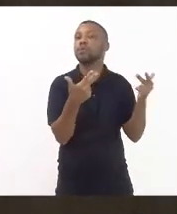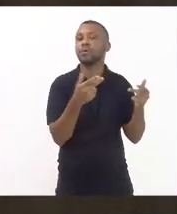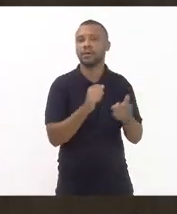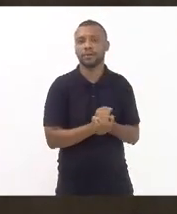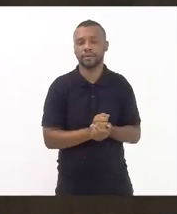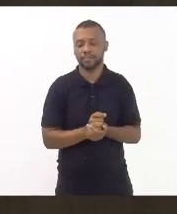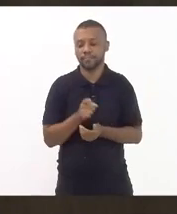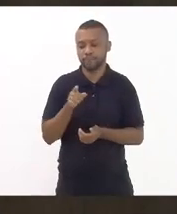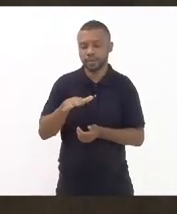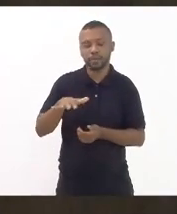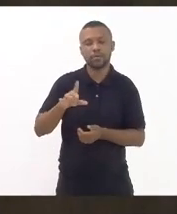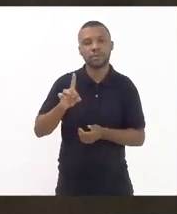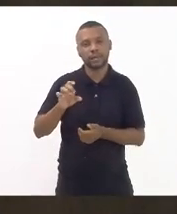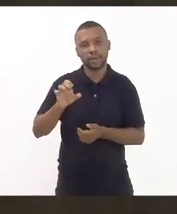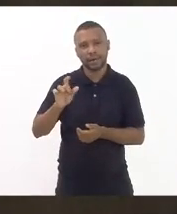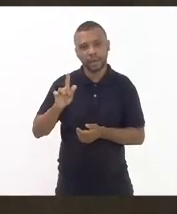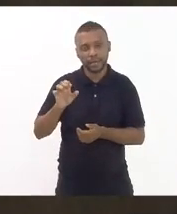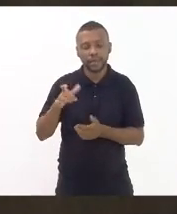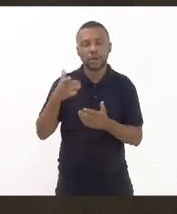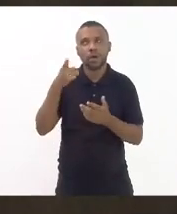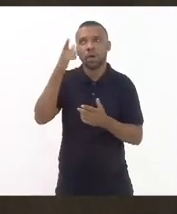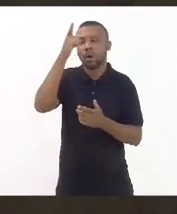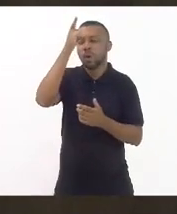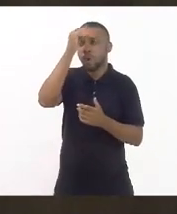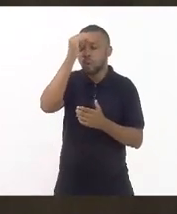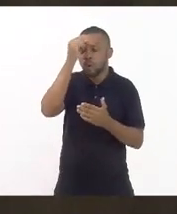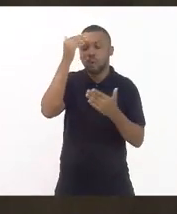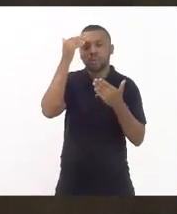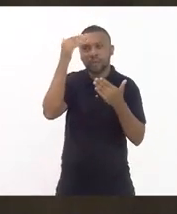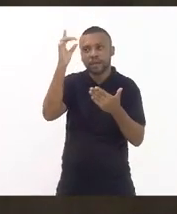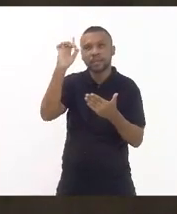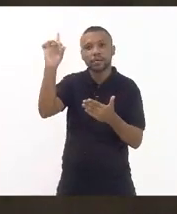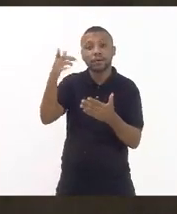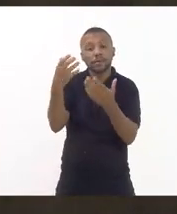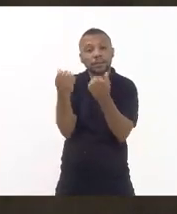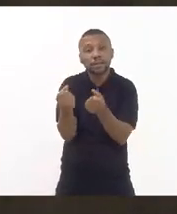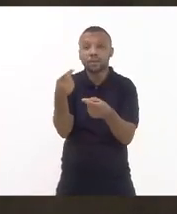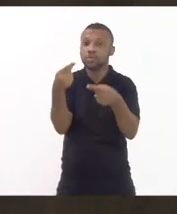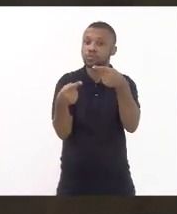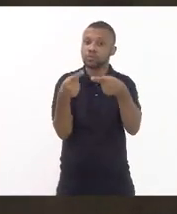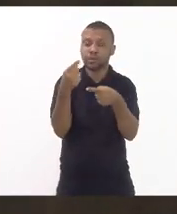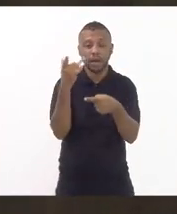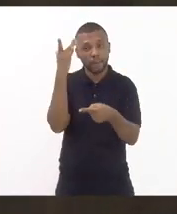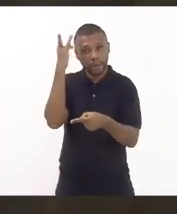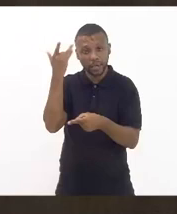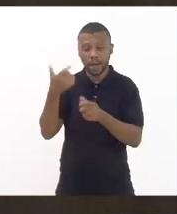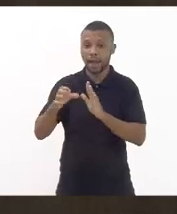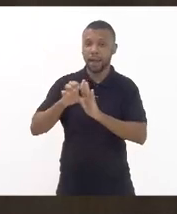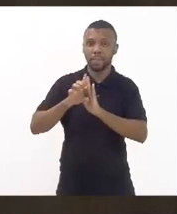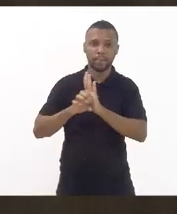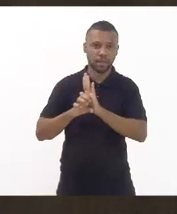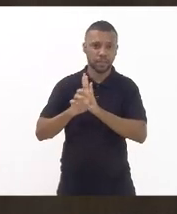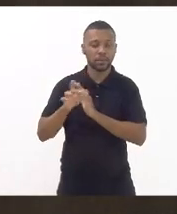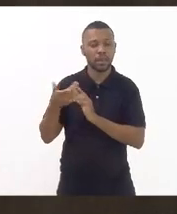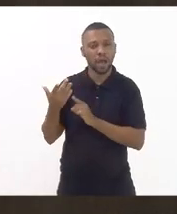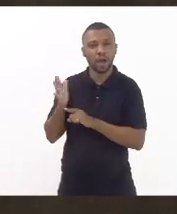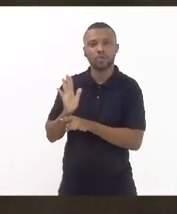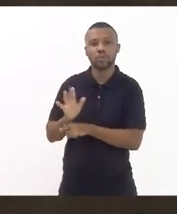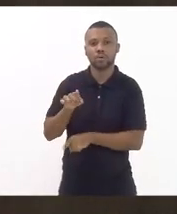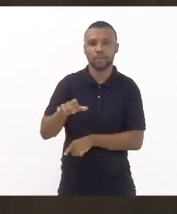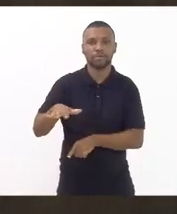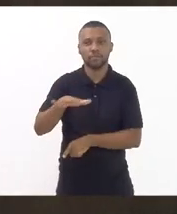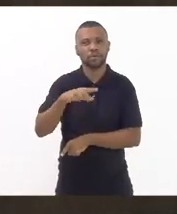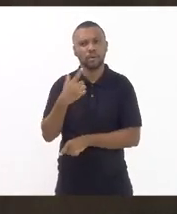Degase, graças a Deus, estão aceitando discutir, hein, João? Estão aceitando discutir amanhã a nossa emenda que ajuda o Degase, que a gente vai